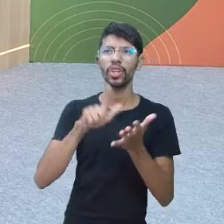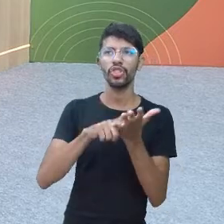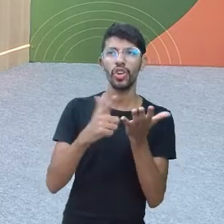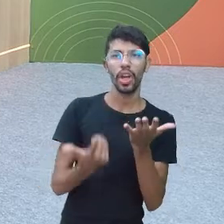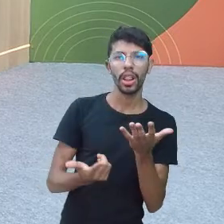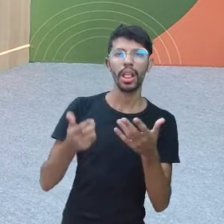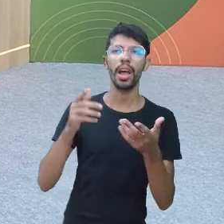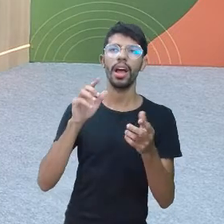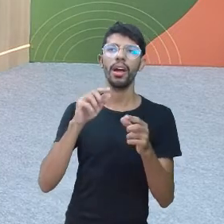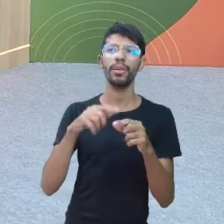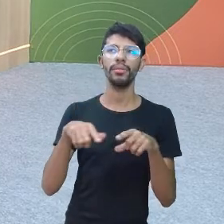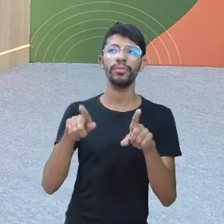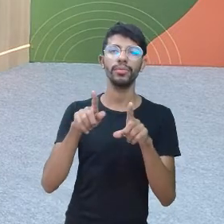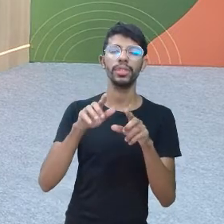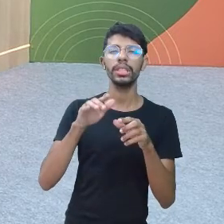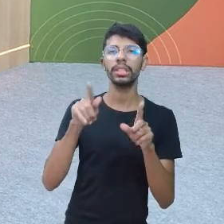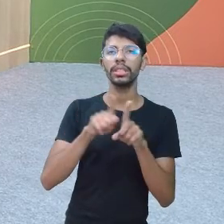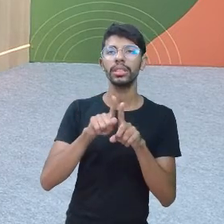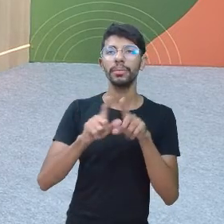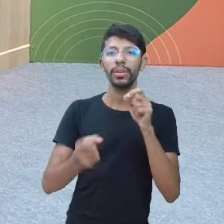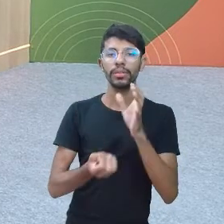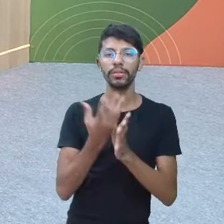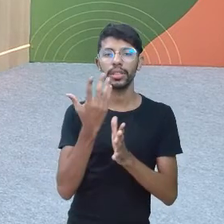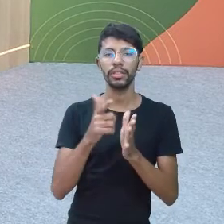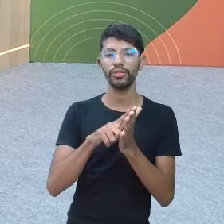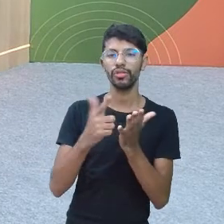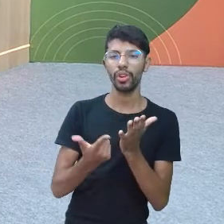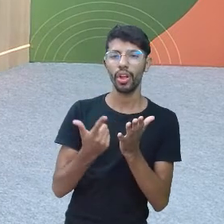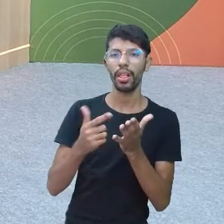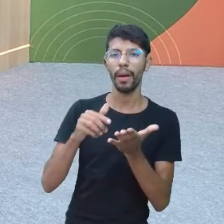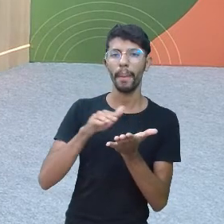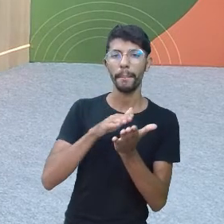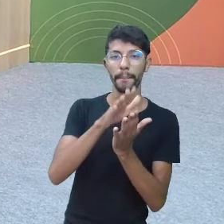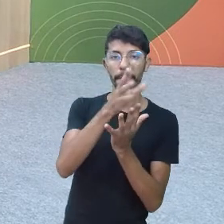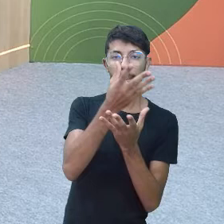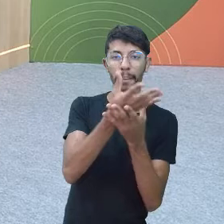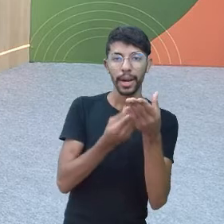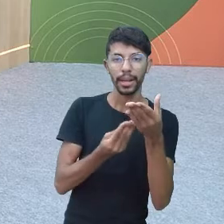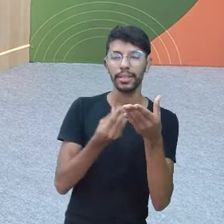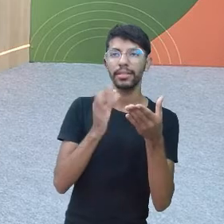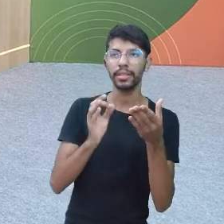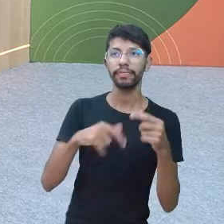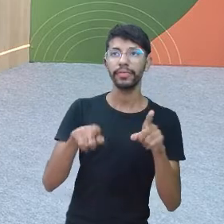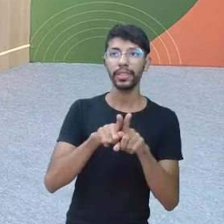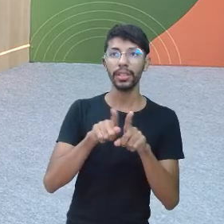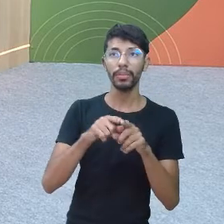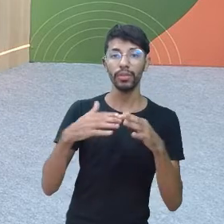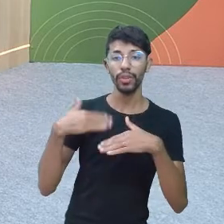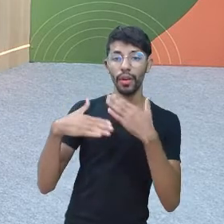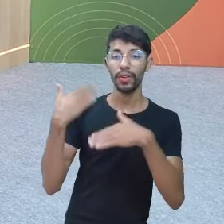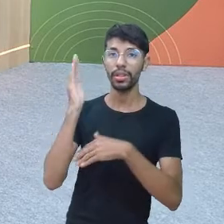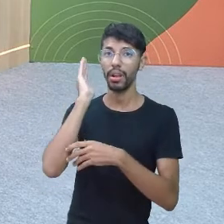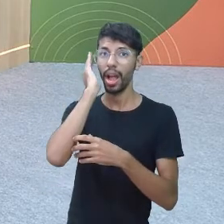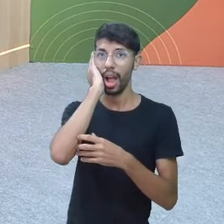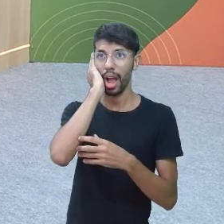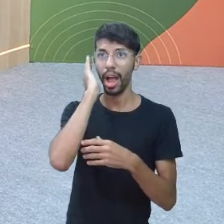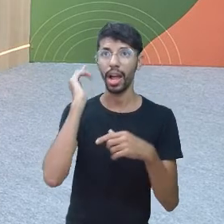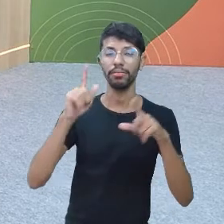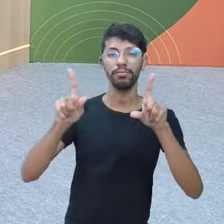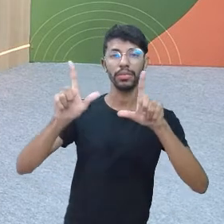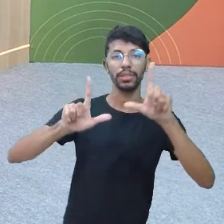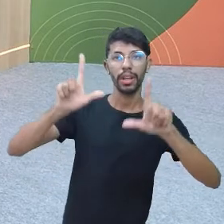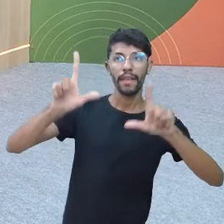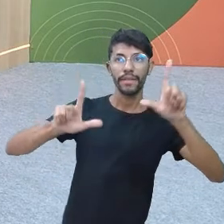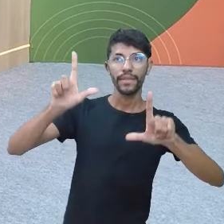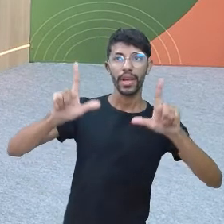jornais, da origem do jornal impresso, a gente falou também da evolução para o rádio, da evolução para a TV